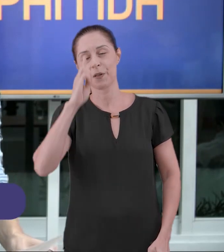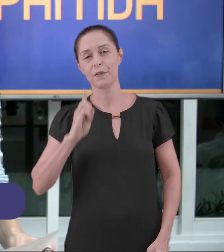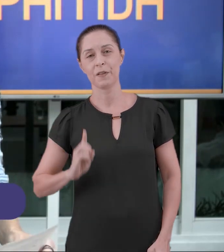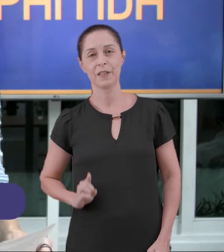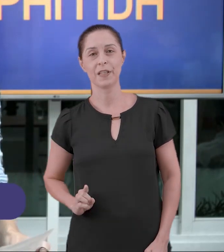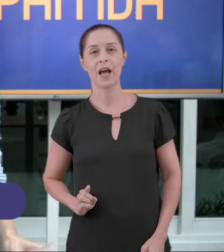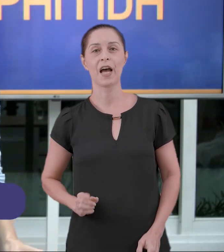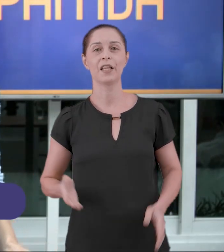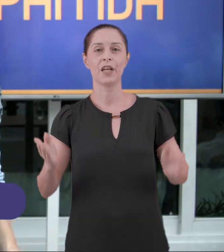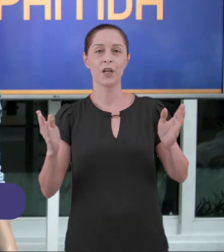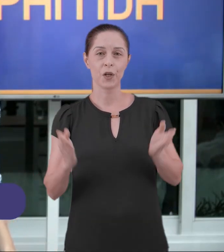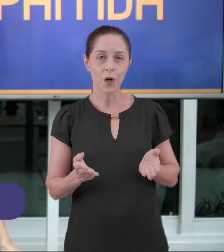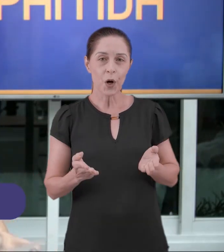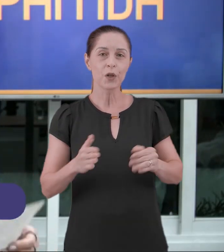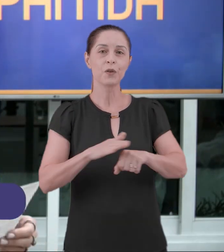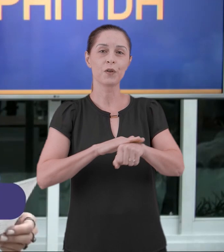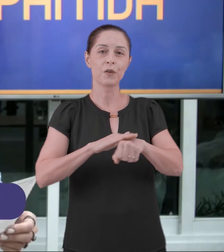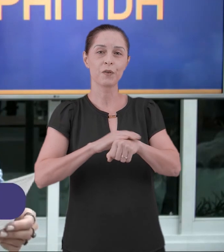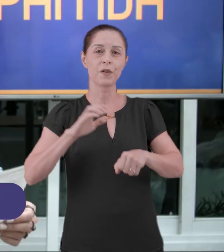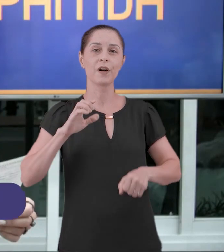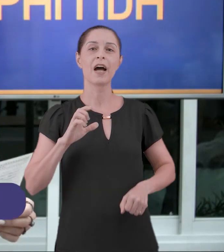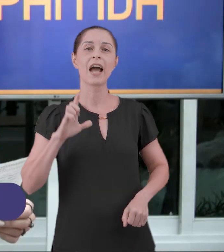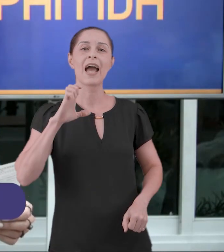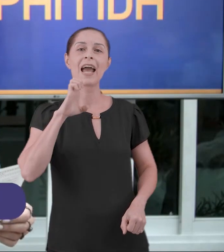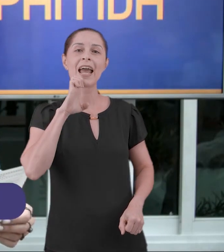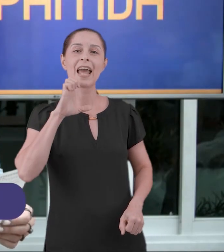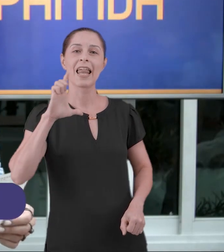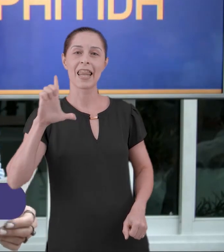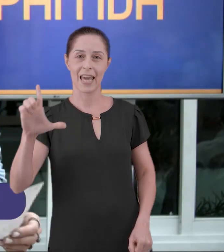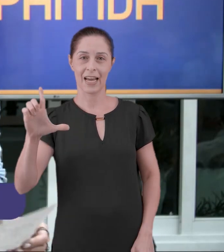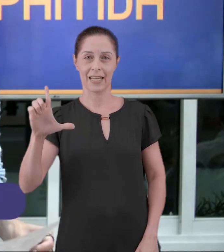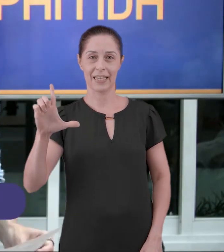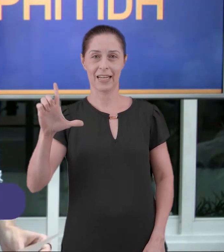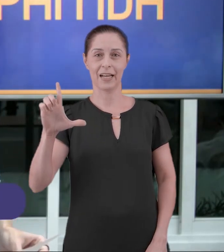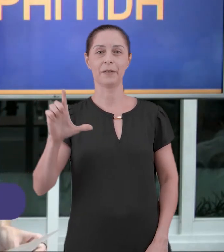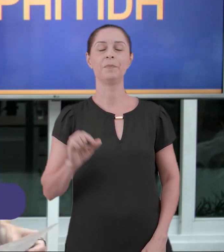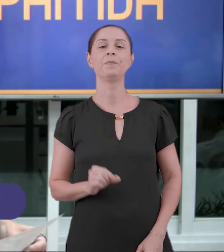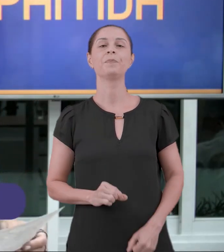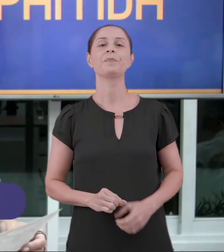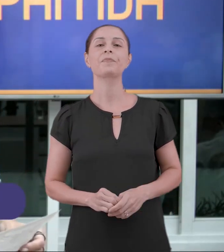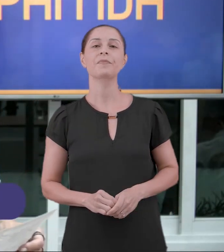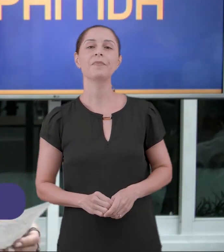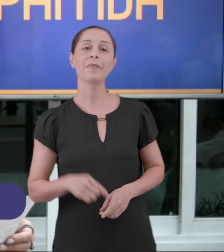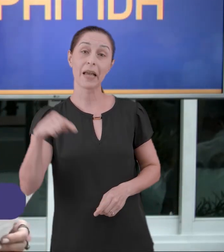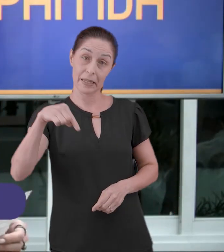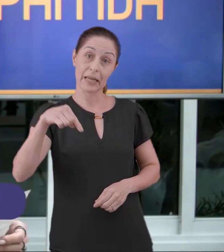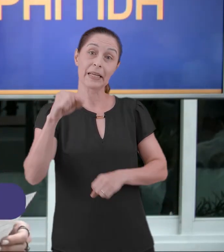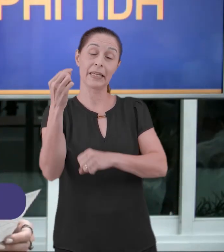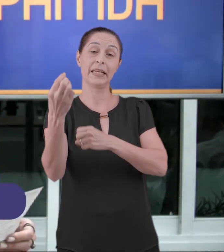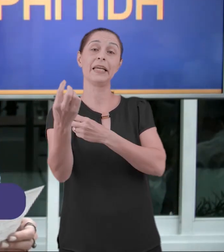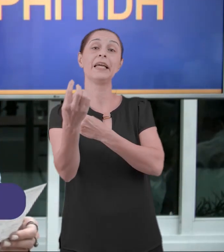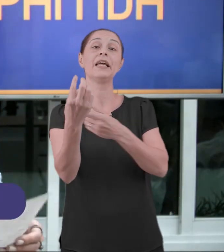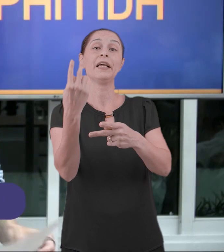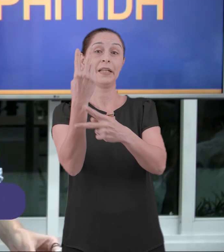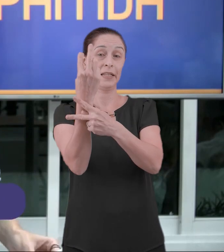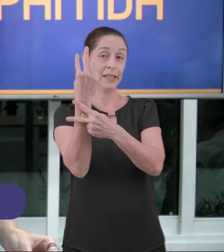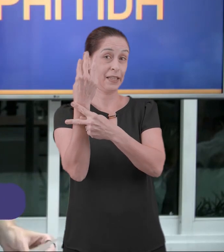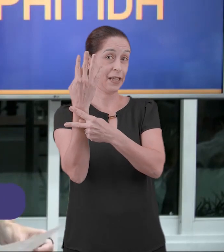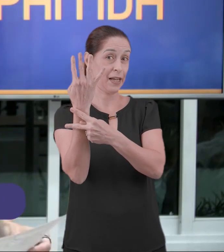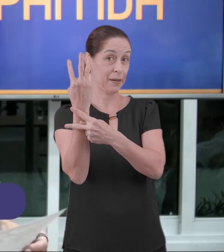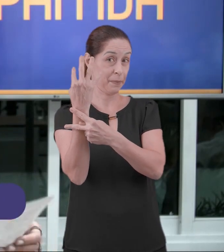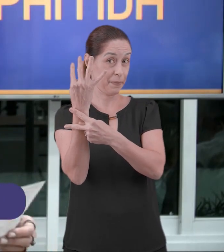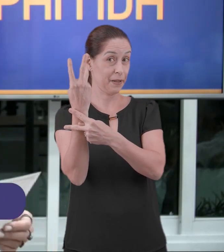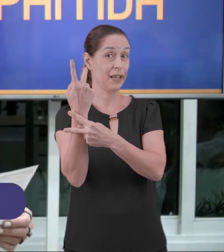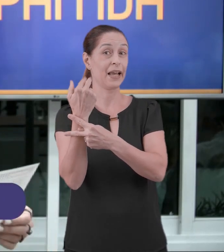hoje estaremos conversando com a Eliana Boncidai, também que é membro da Igreja Presbiteriana de Pinheiros e colaboradora